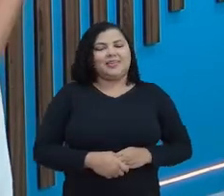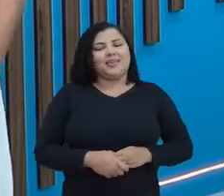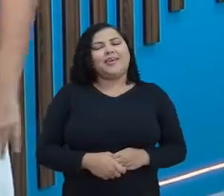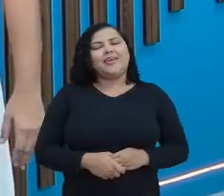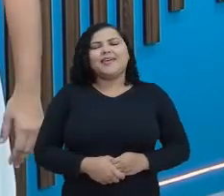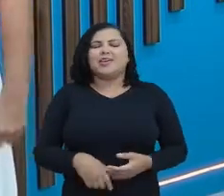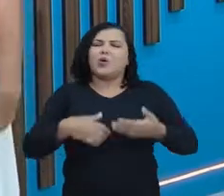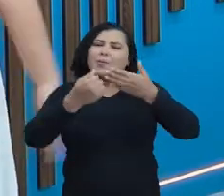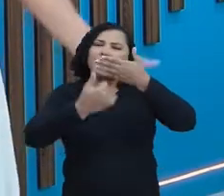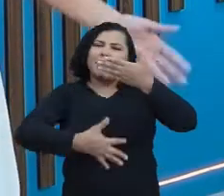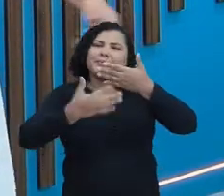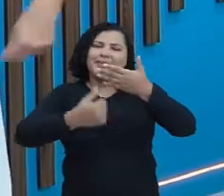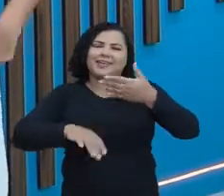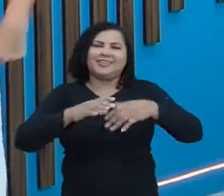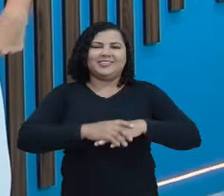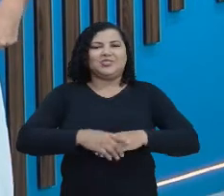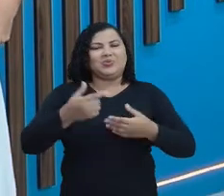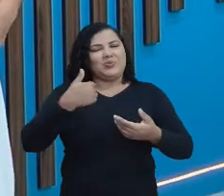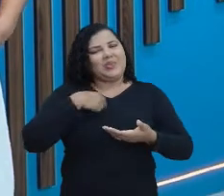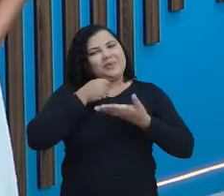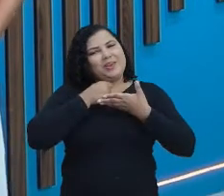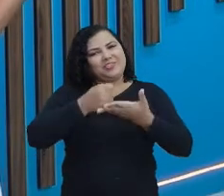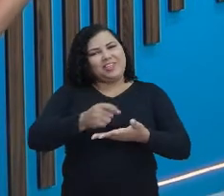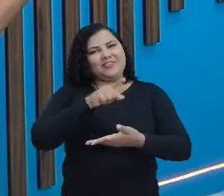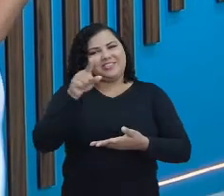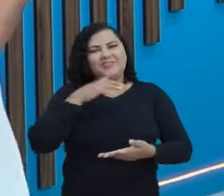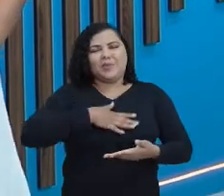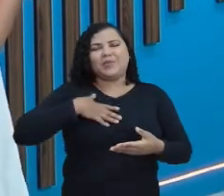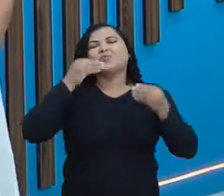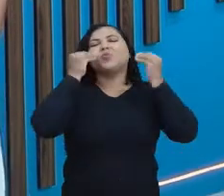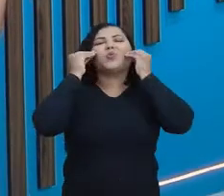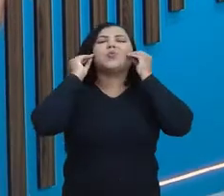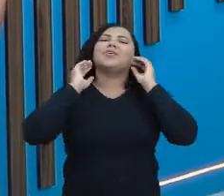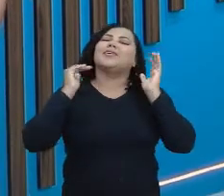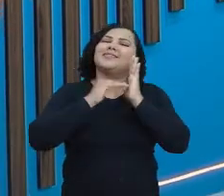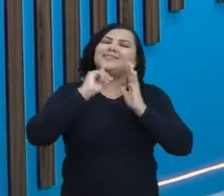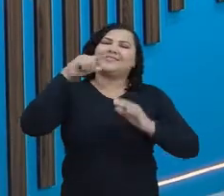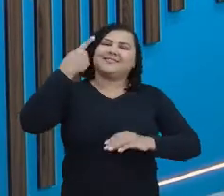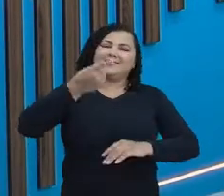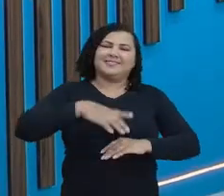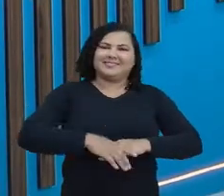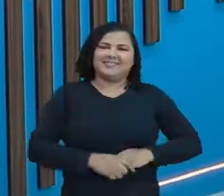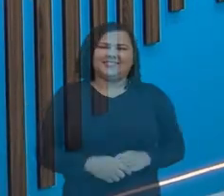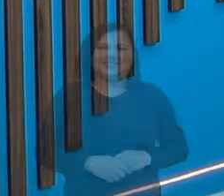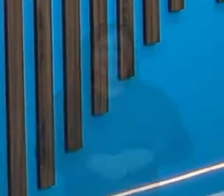deixem comentários. Estou aqui para ajudá-los. Foi um prazer, um beijo e até a próxima.